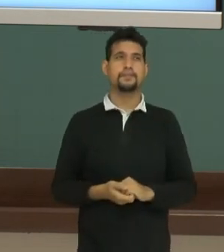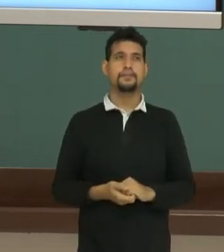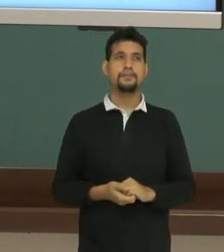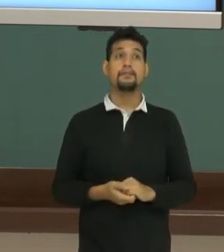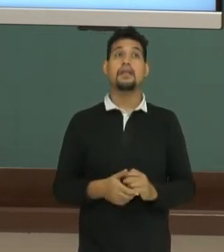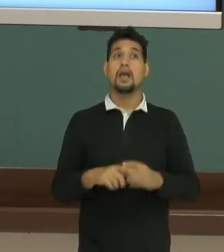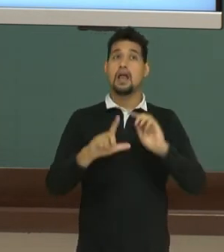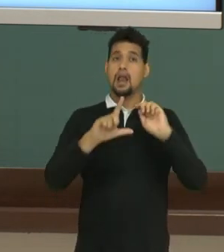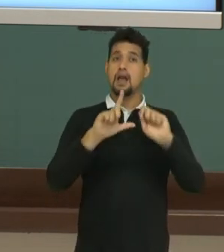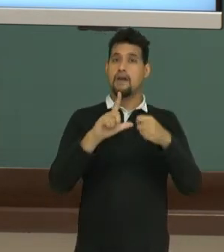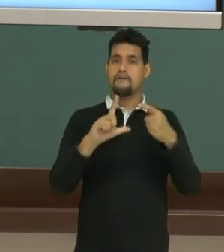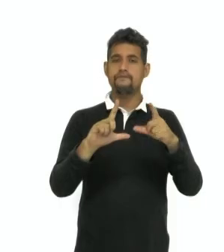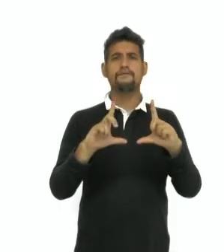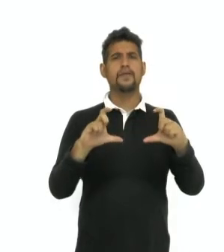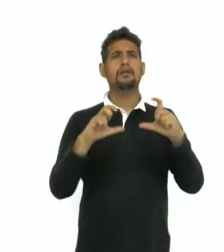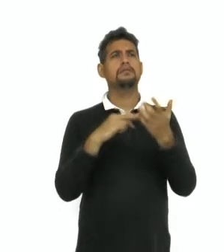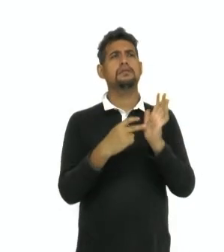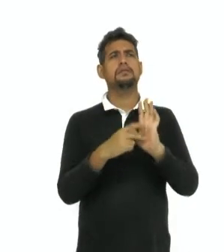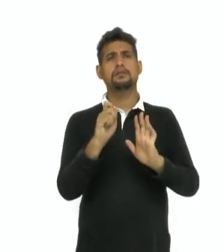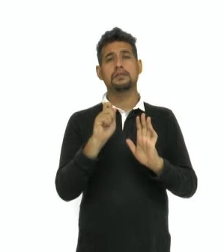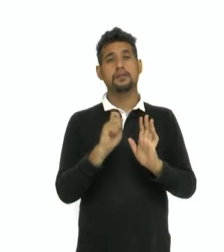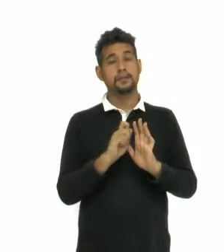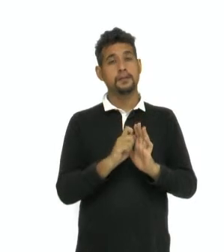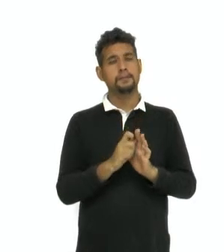Essa nossa figura mostra de forma